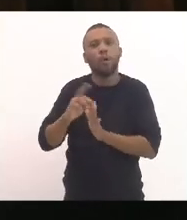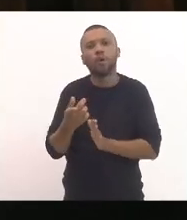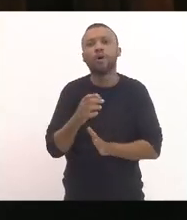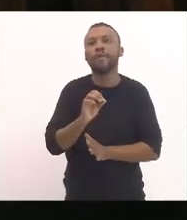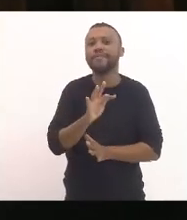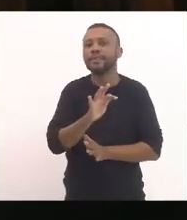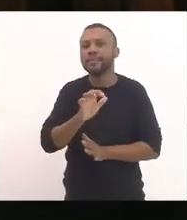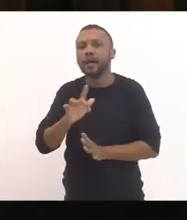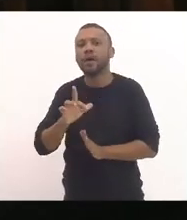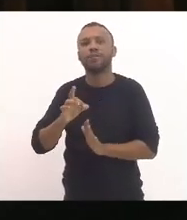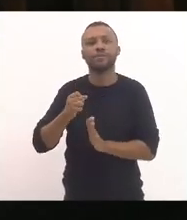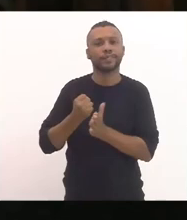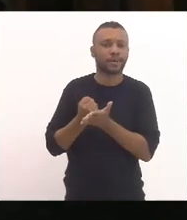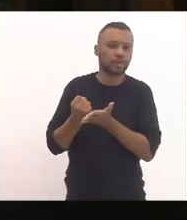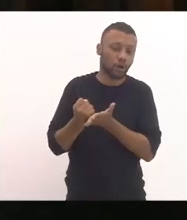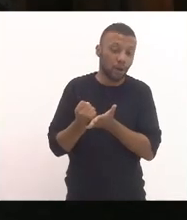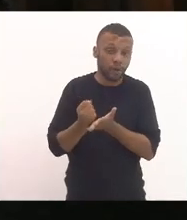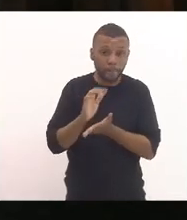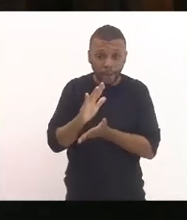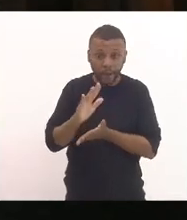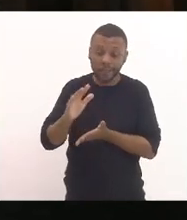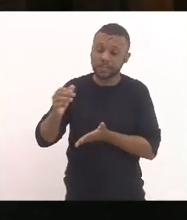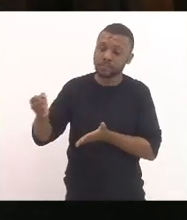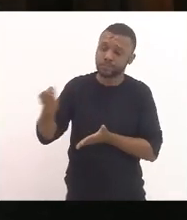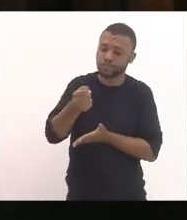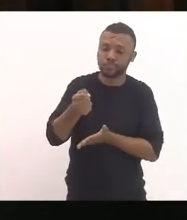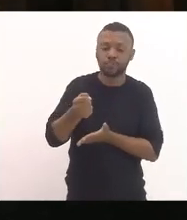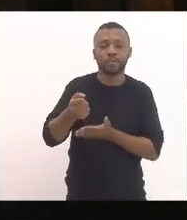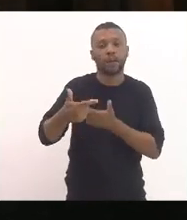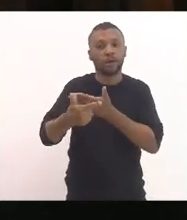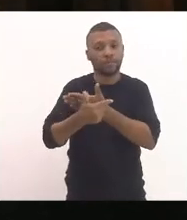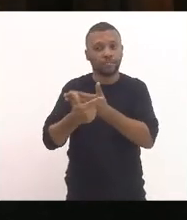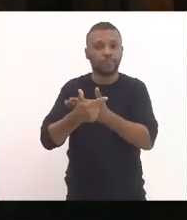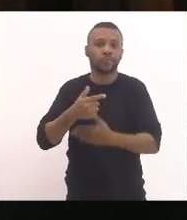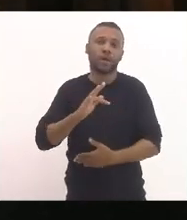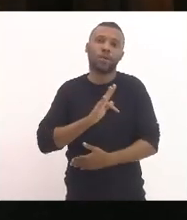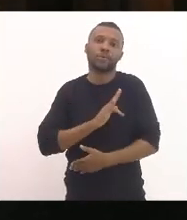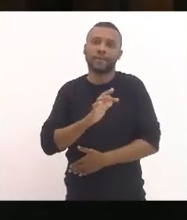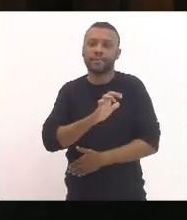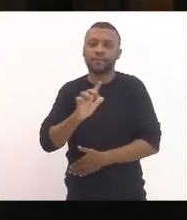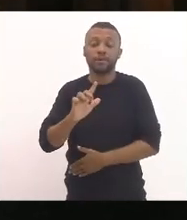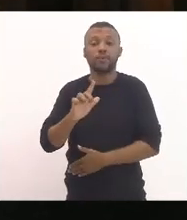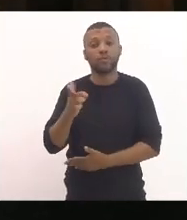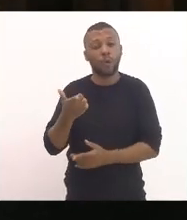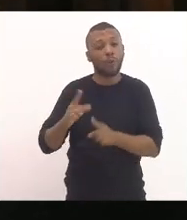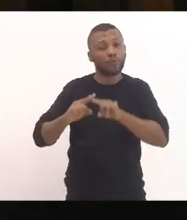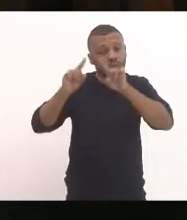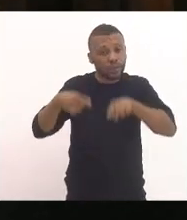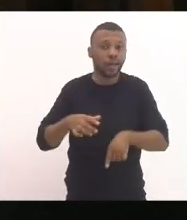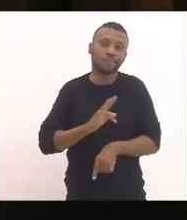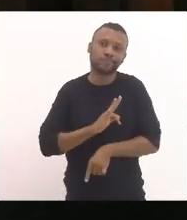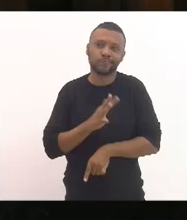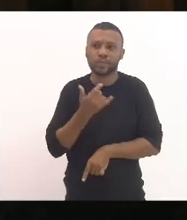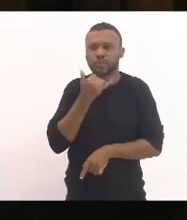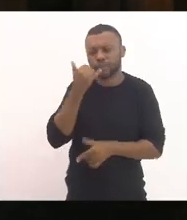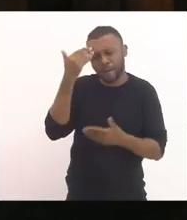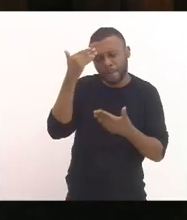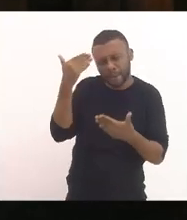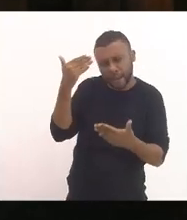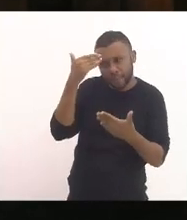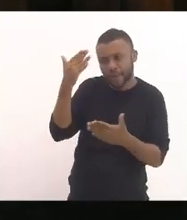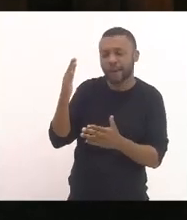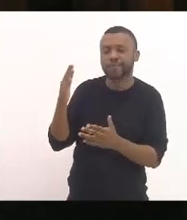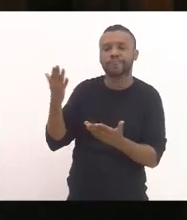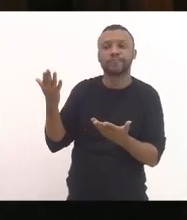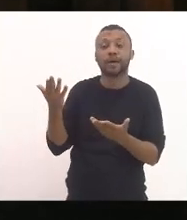que fosse O inspetor que fosse um policial se ver alguém da casa muito obrigado senhor vaca minhas referências